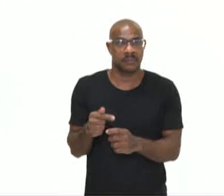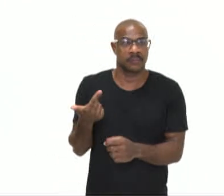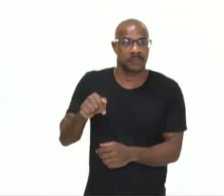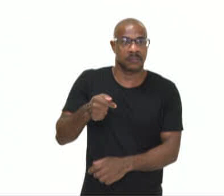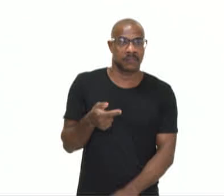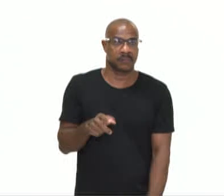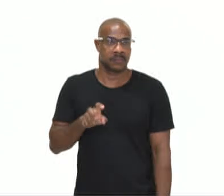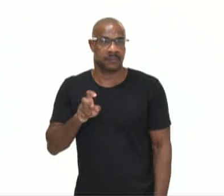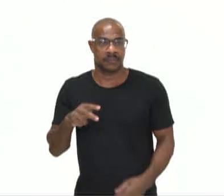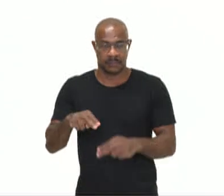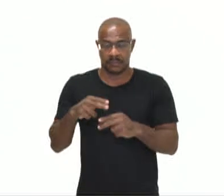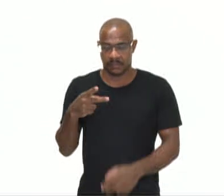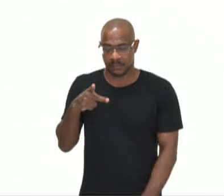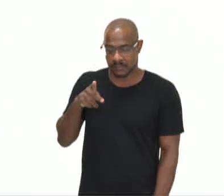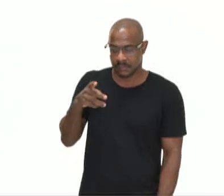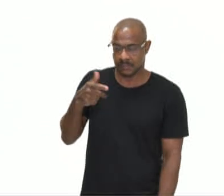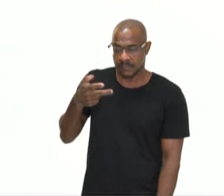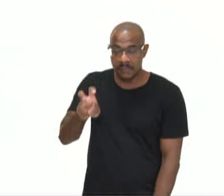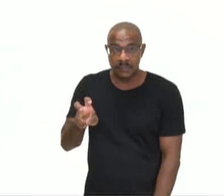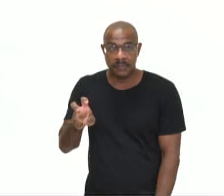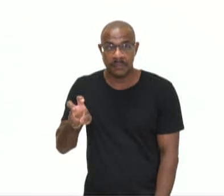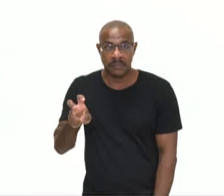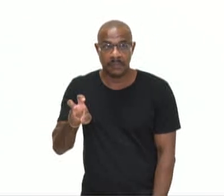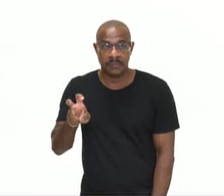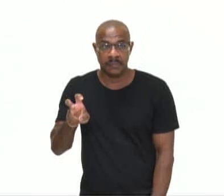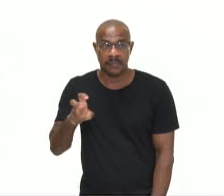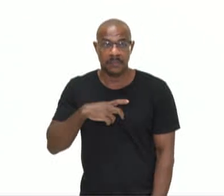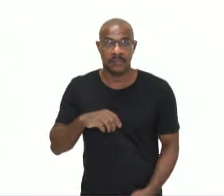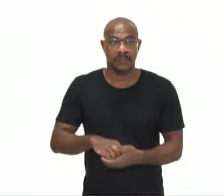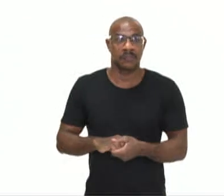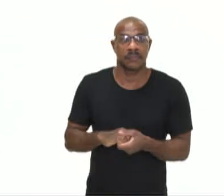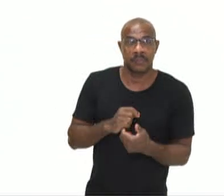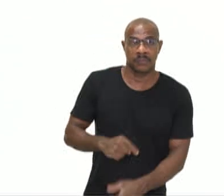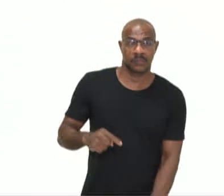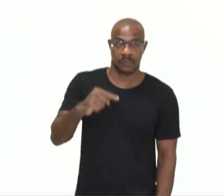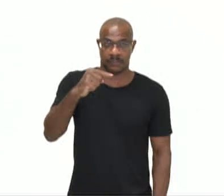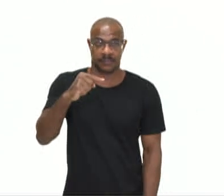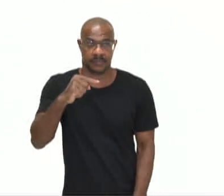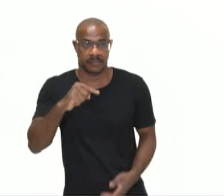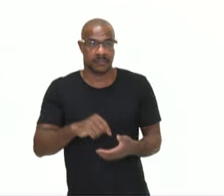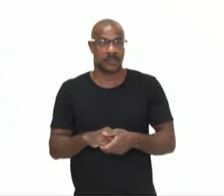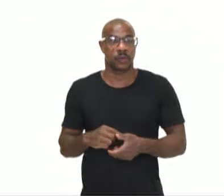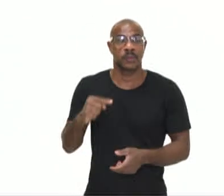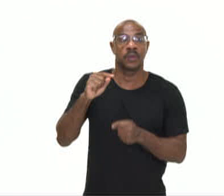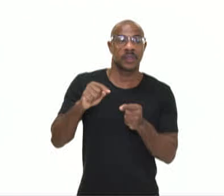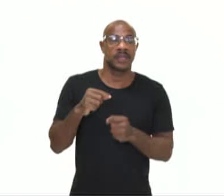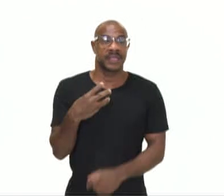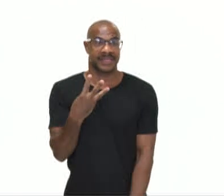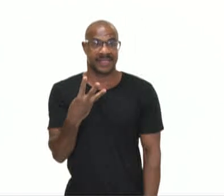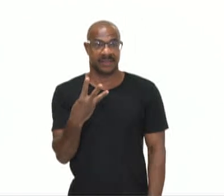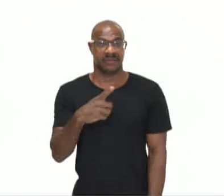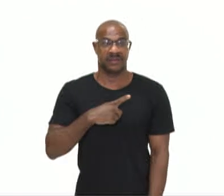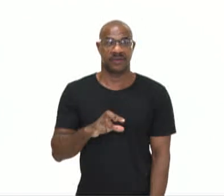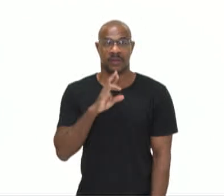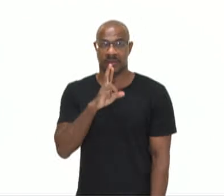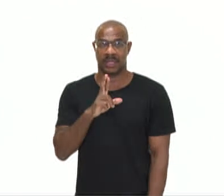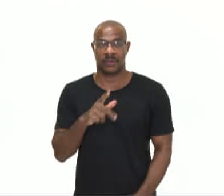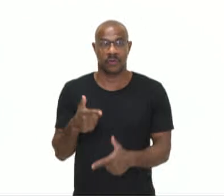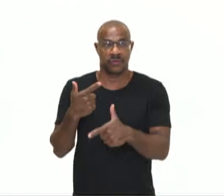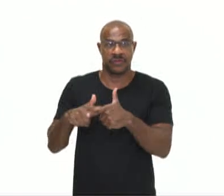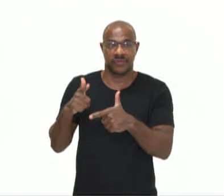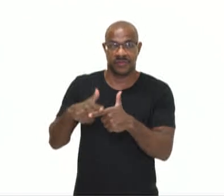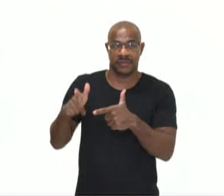subtraiu 3 do resultado, dividiu o que obteve por 6, adicionou o resultado a 2,